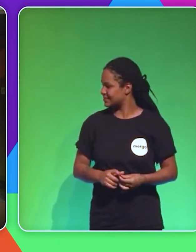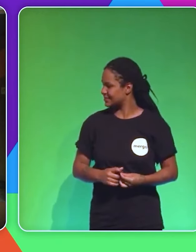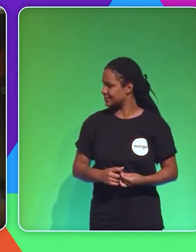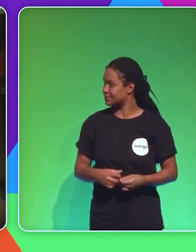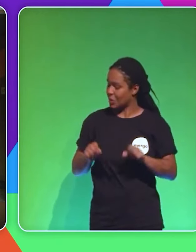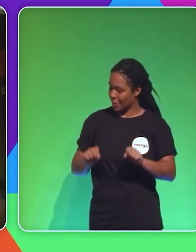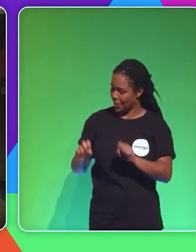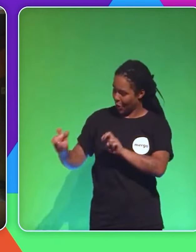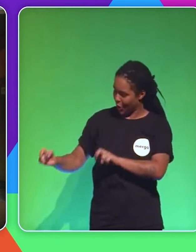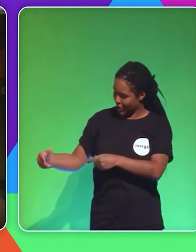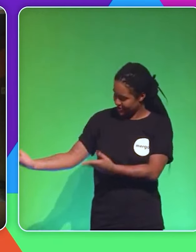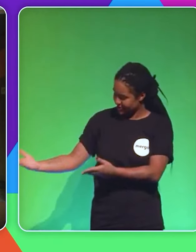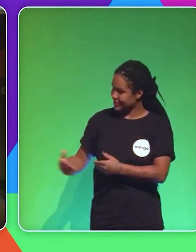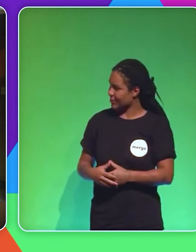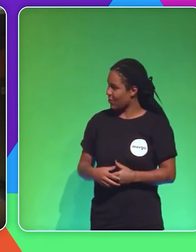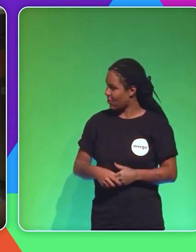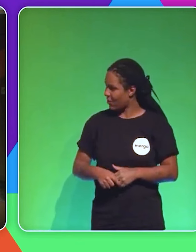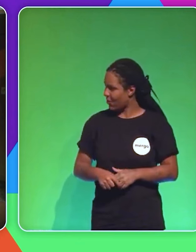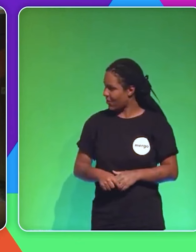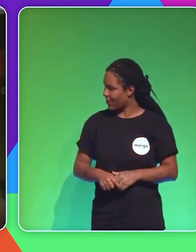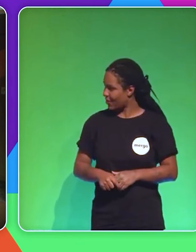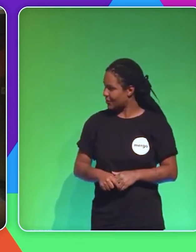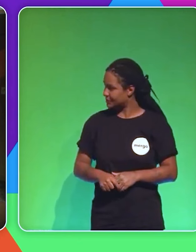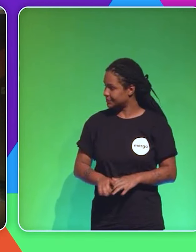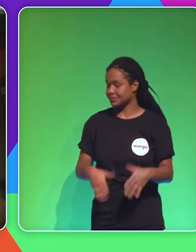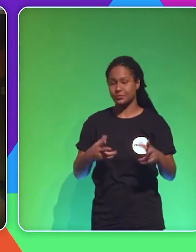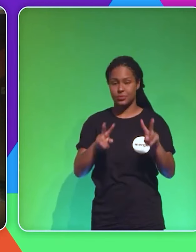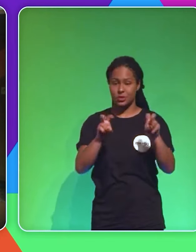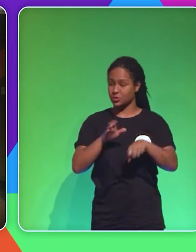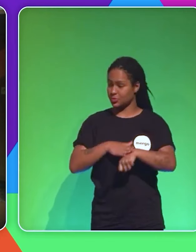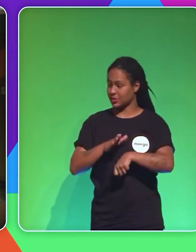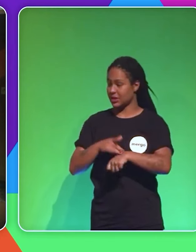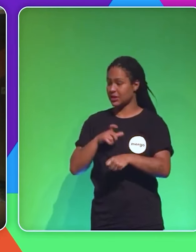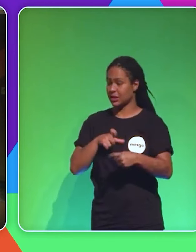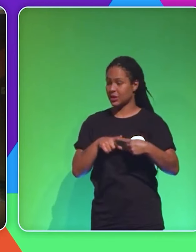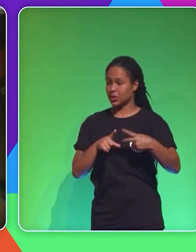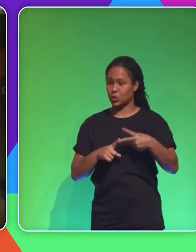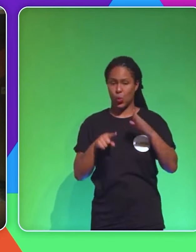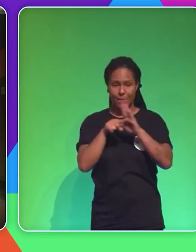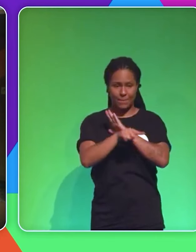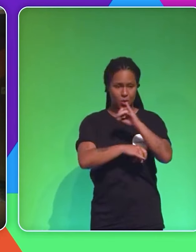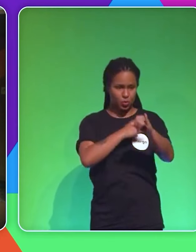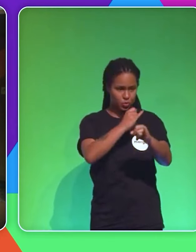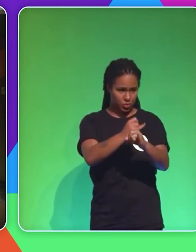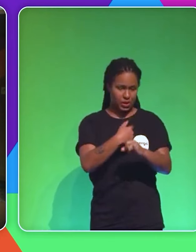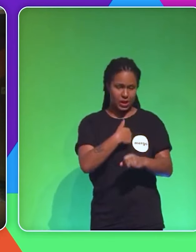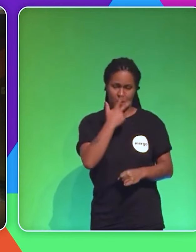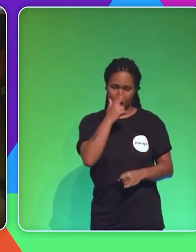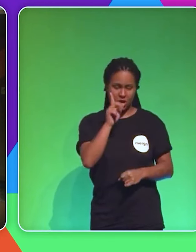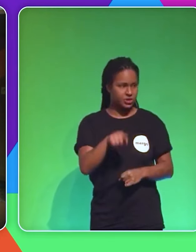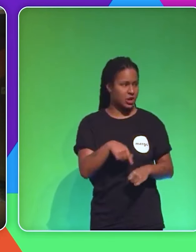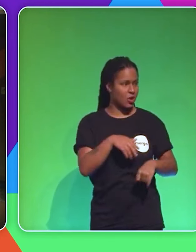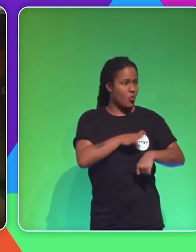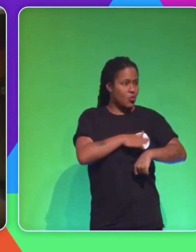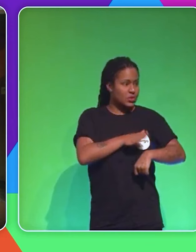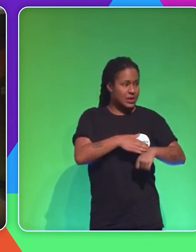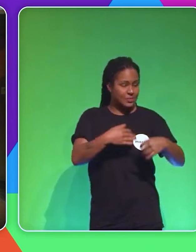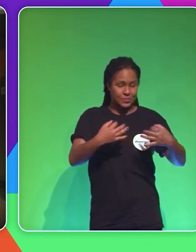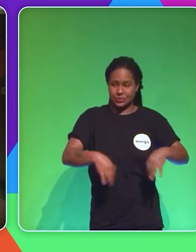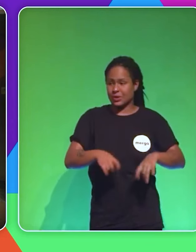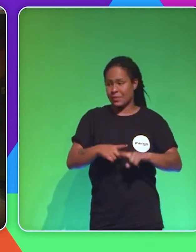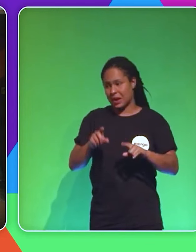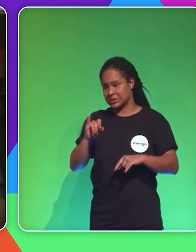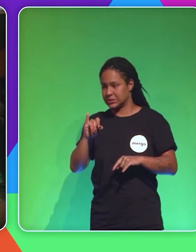pode sentar em relação ao tempo a gente tem duas perguntas online Eu acho que vai ser o tempinho delas mas aí